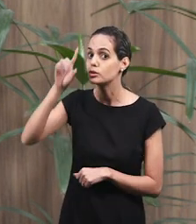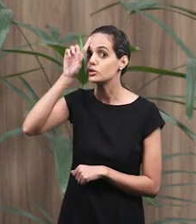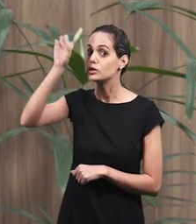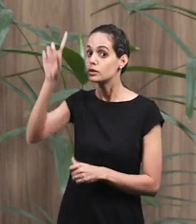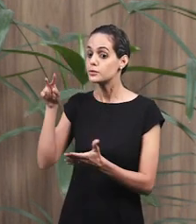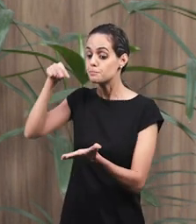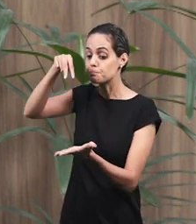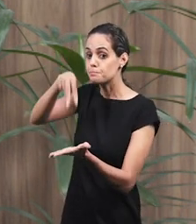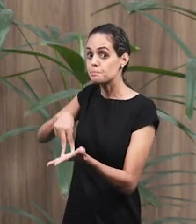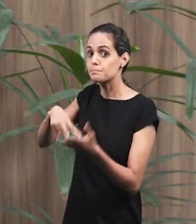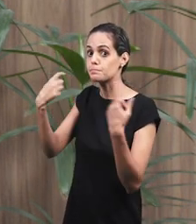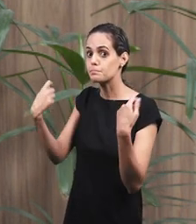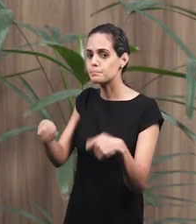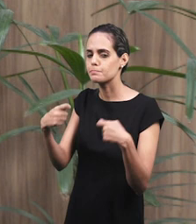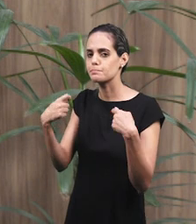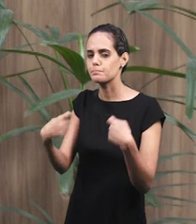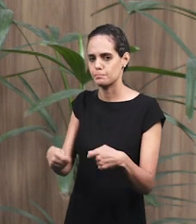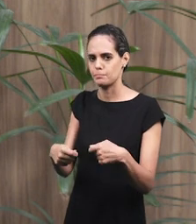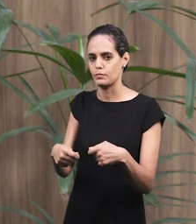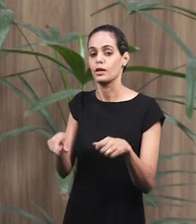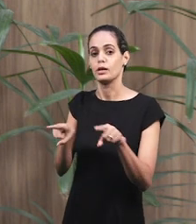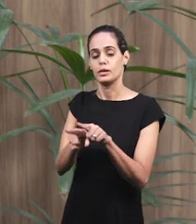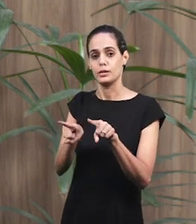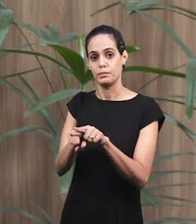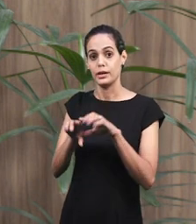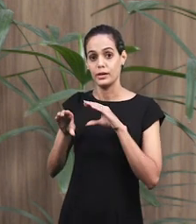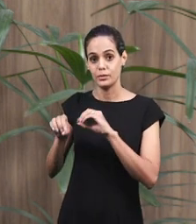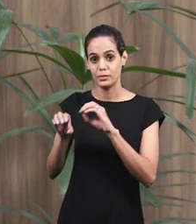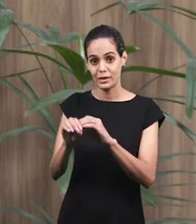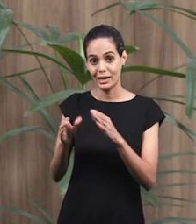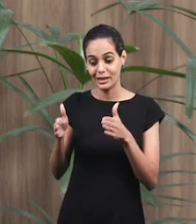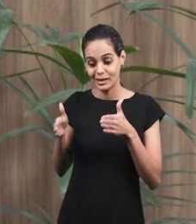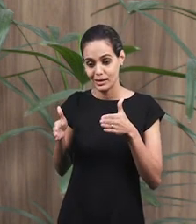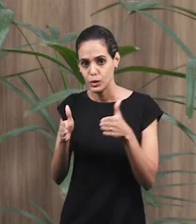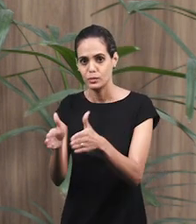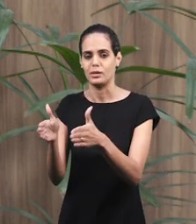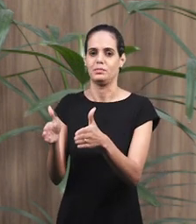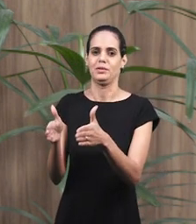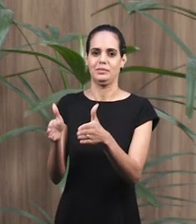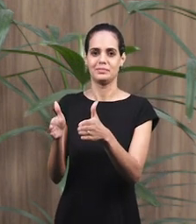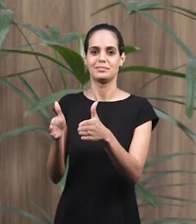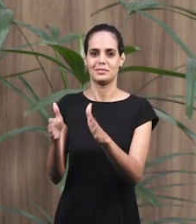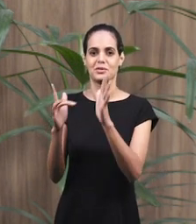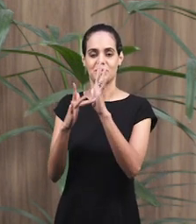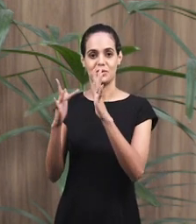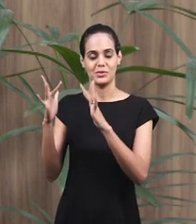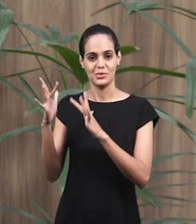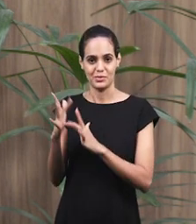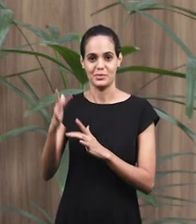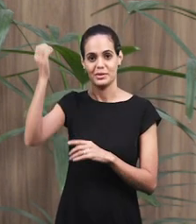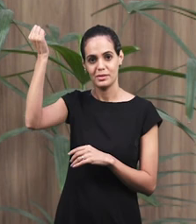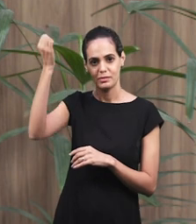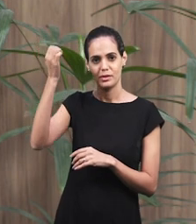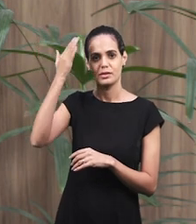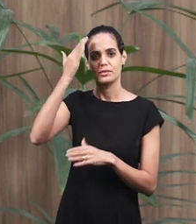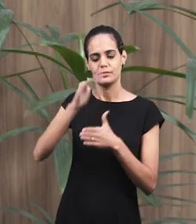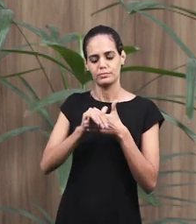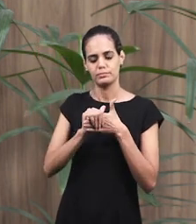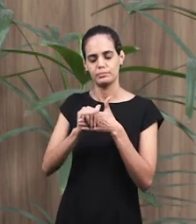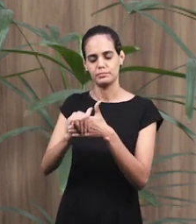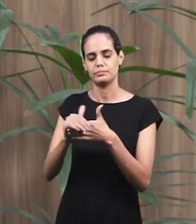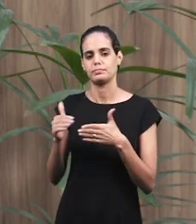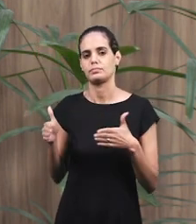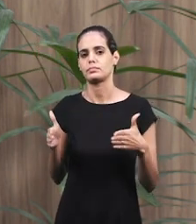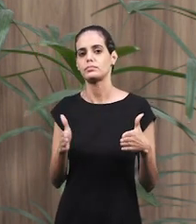A orientação também é educar no caminho. O caminho é Jesus, Ele é a luz que guia a